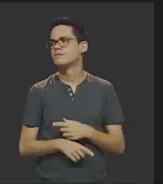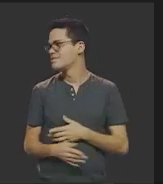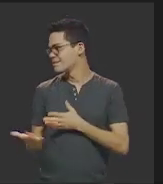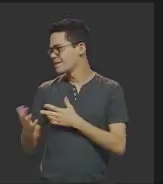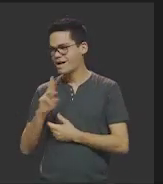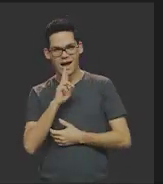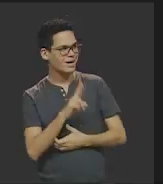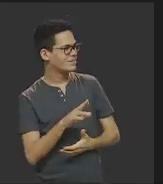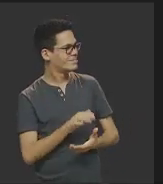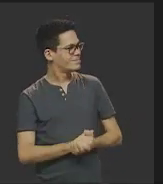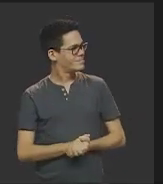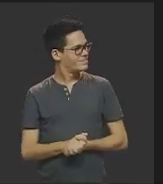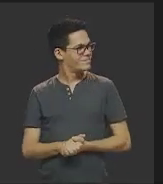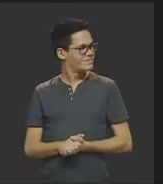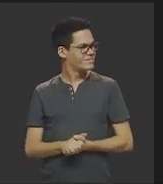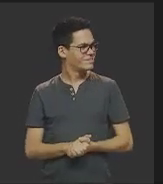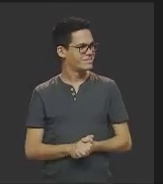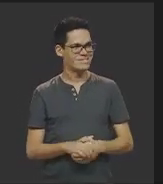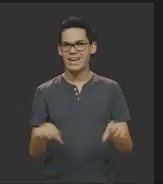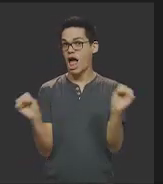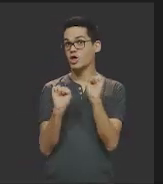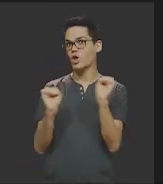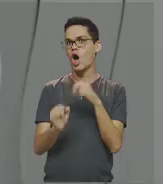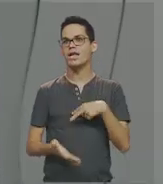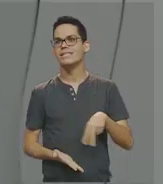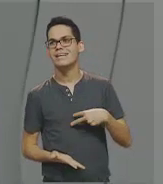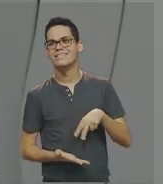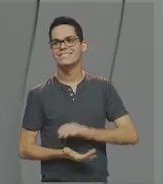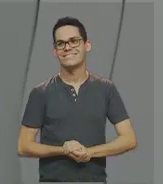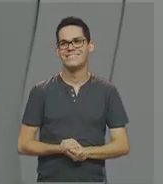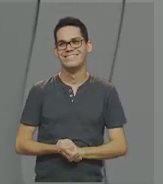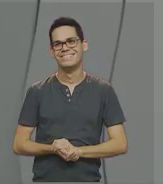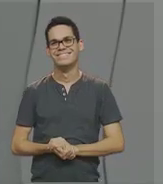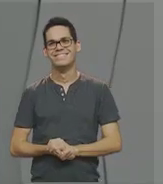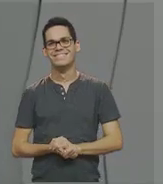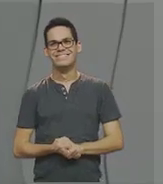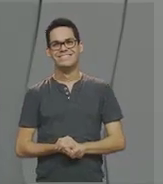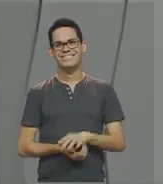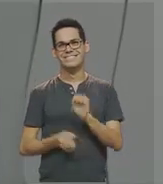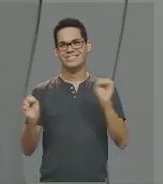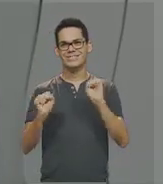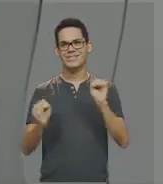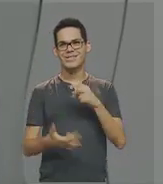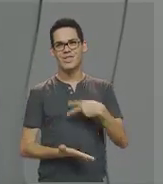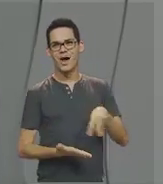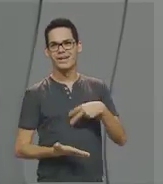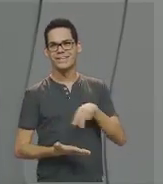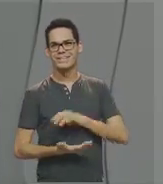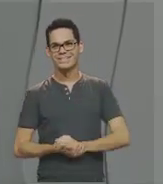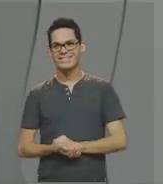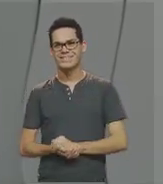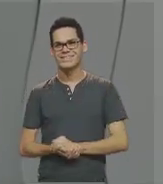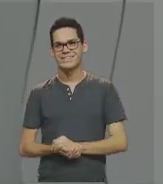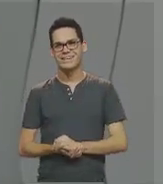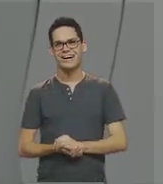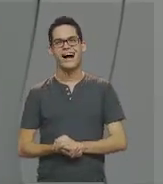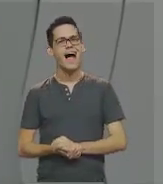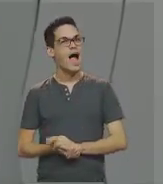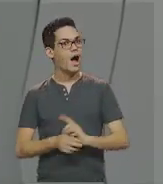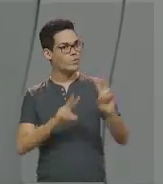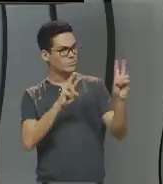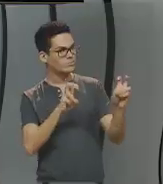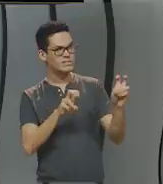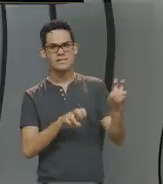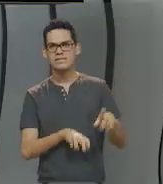professor? Então... Ele adora dança. Eu tô... Ele adora dança. E foi um tema que passeou, né? Acho que em